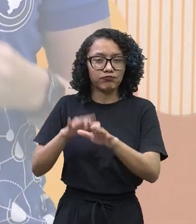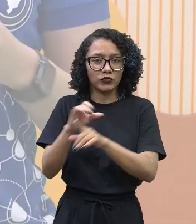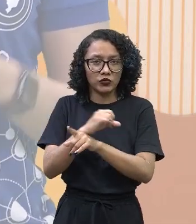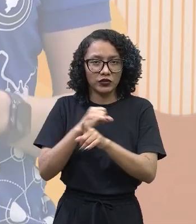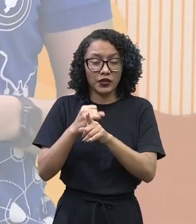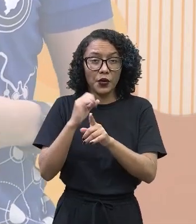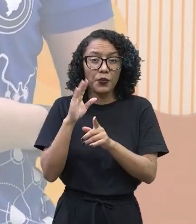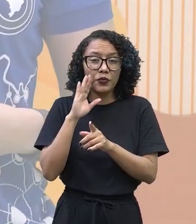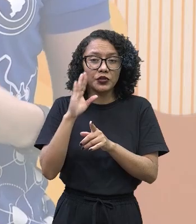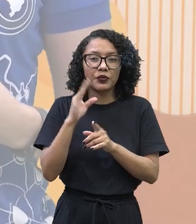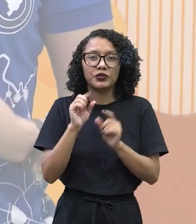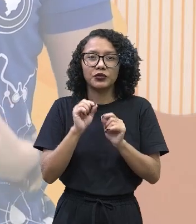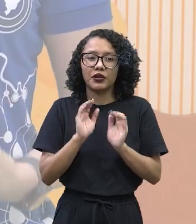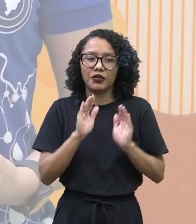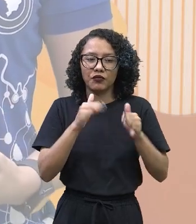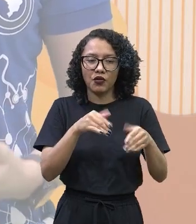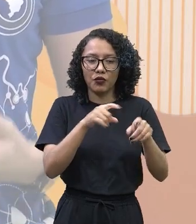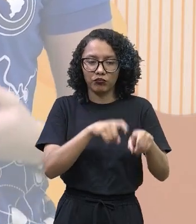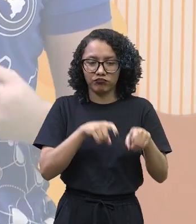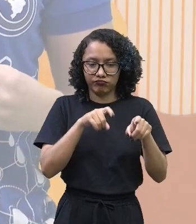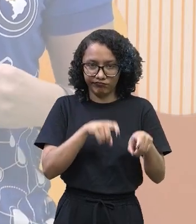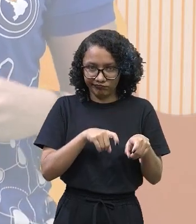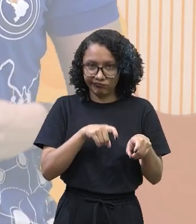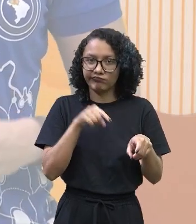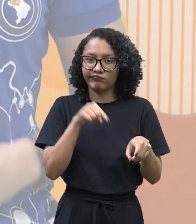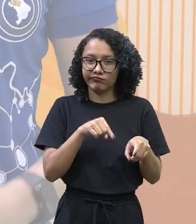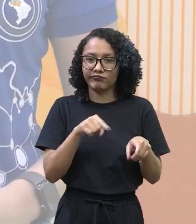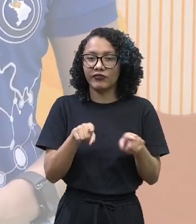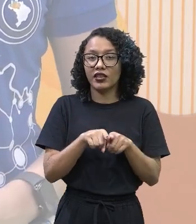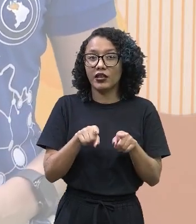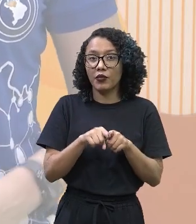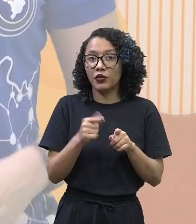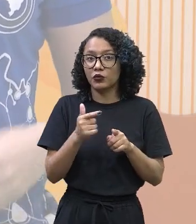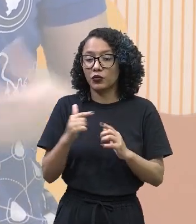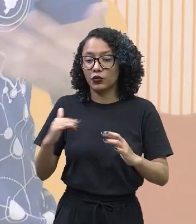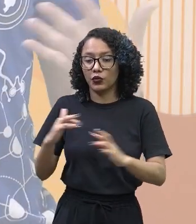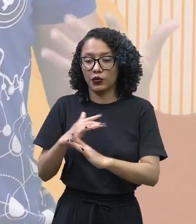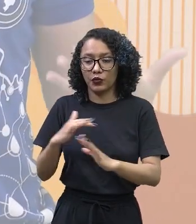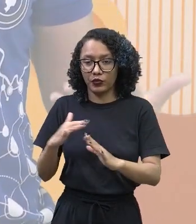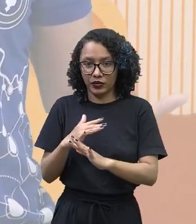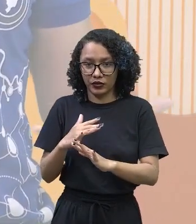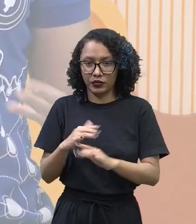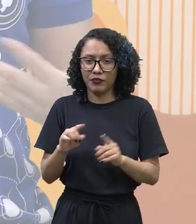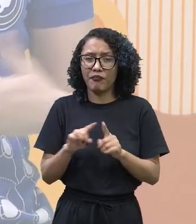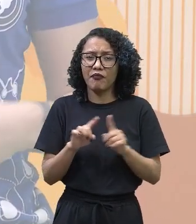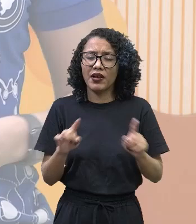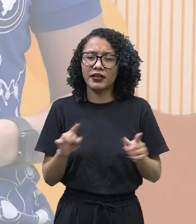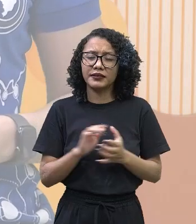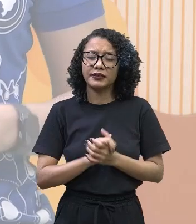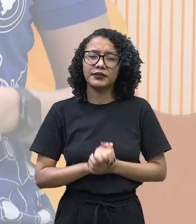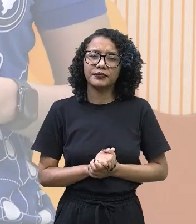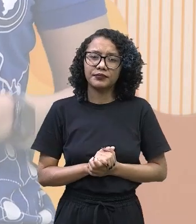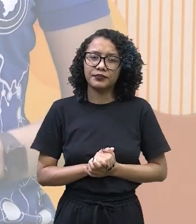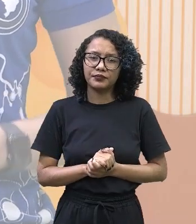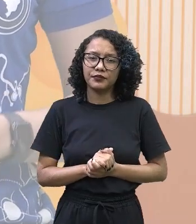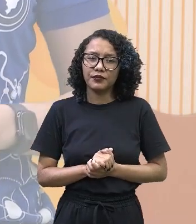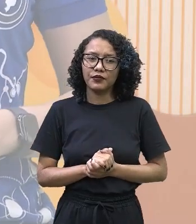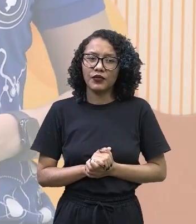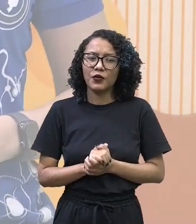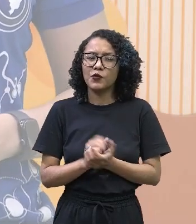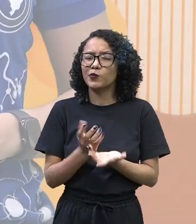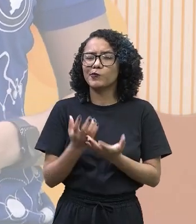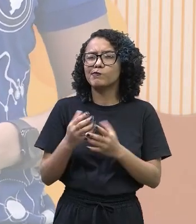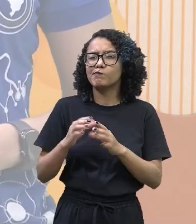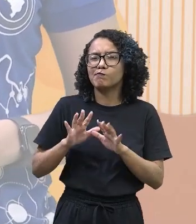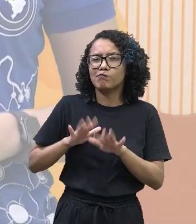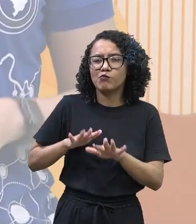são rurais, feitos pelos camponeses, e os urbanos. Mas, afinal de contas, professora, o que são